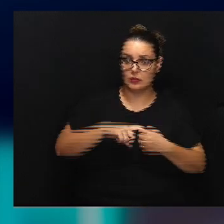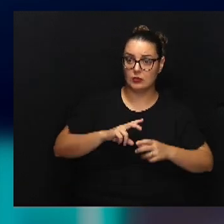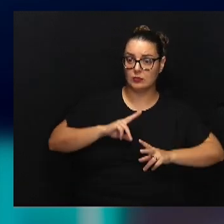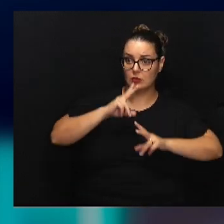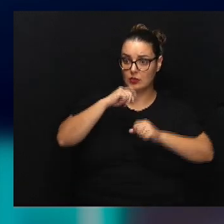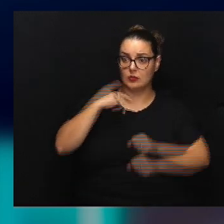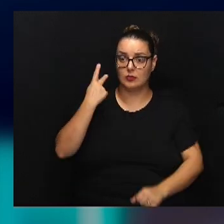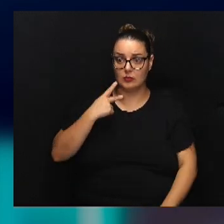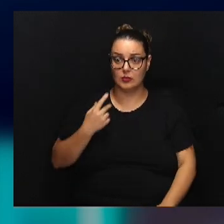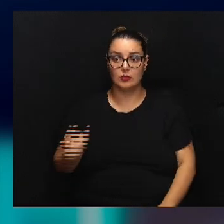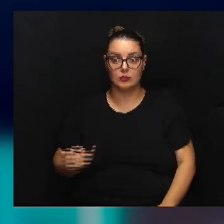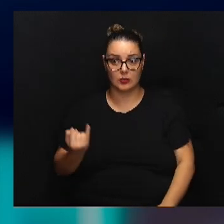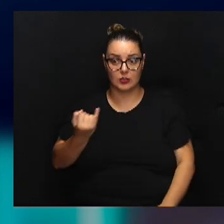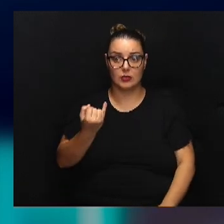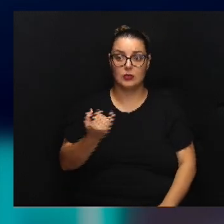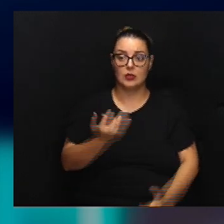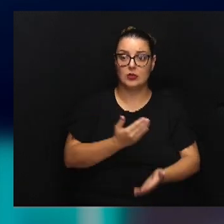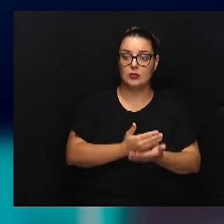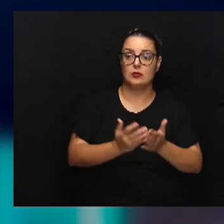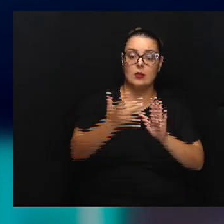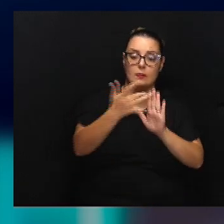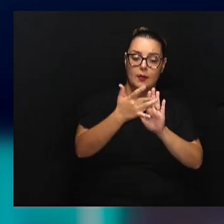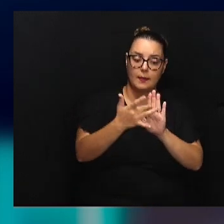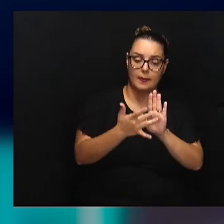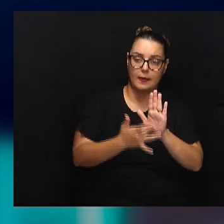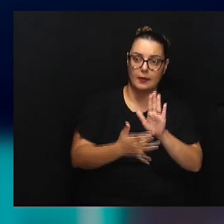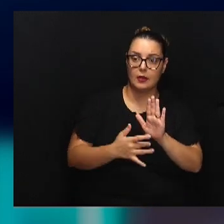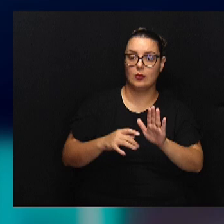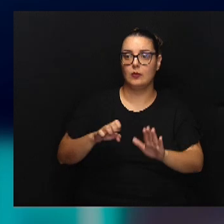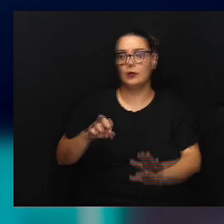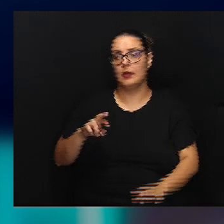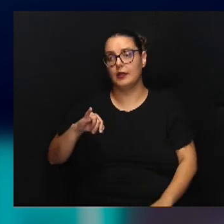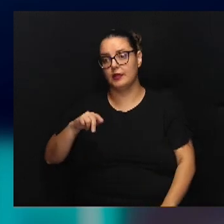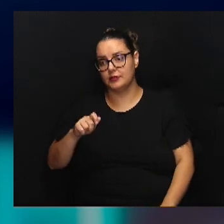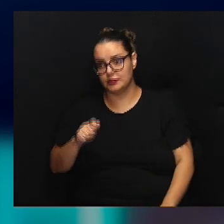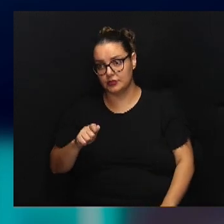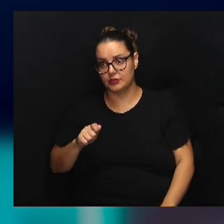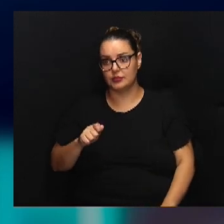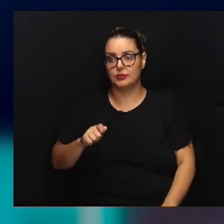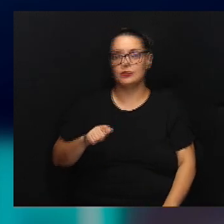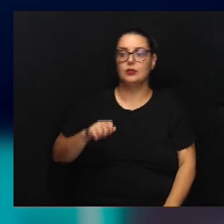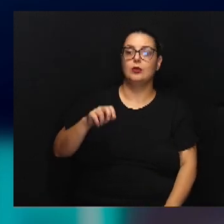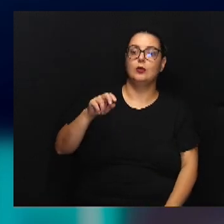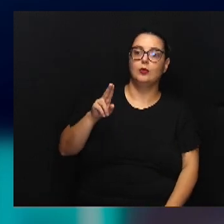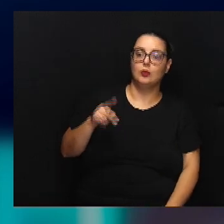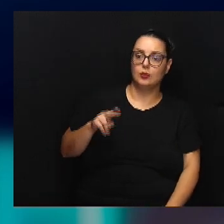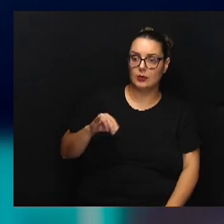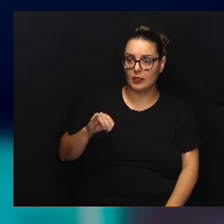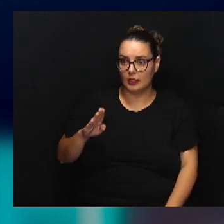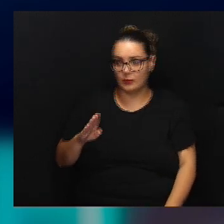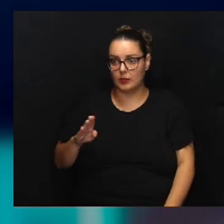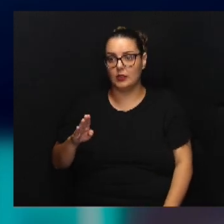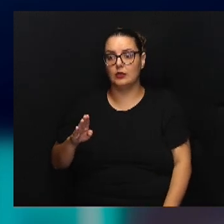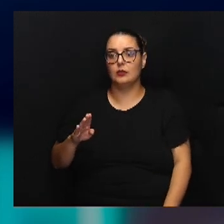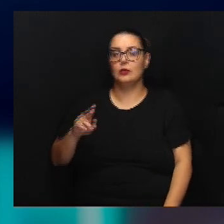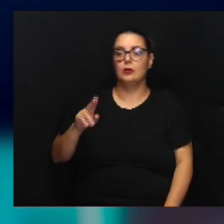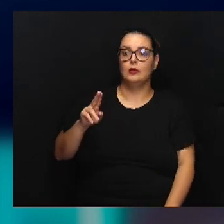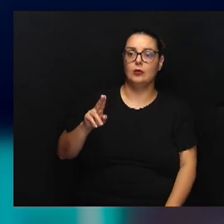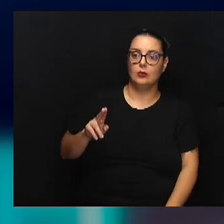política importante, que aí começou a pautar o ERJ, o NEB, né, na Bahia, o ERJ no